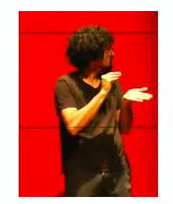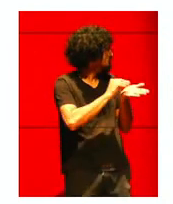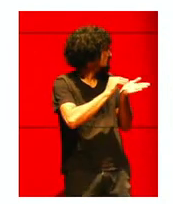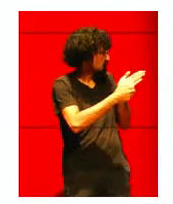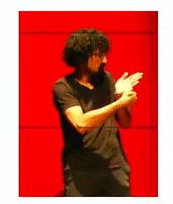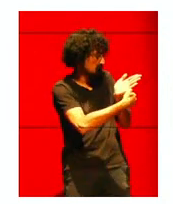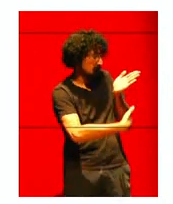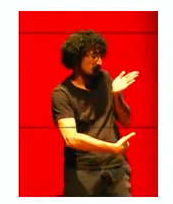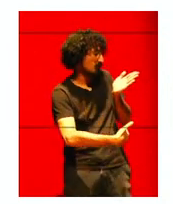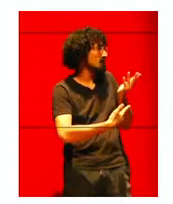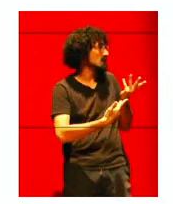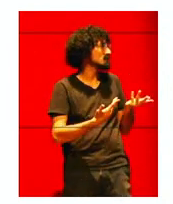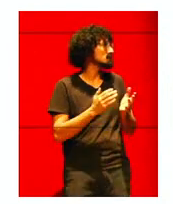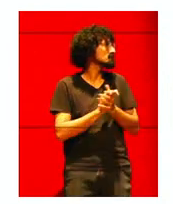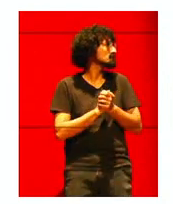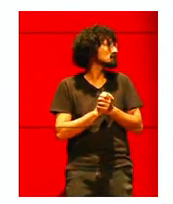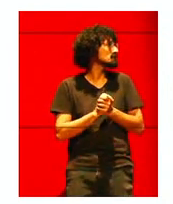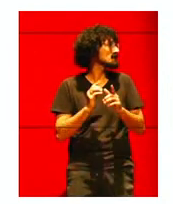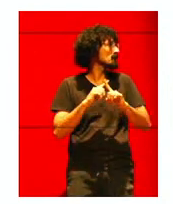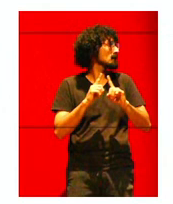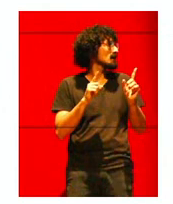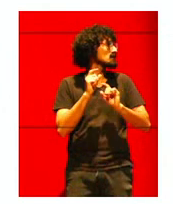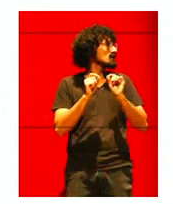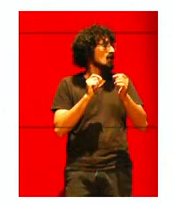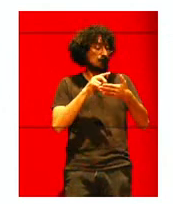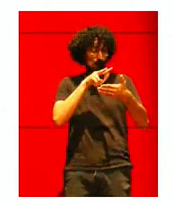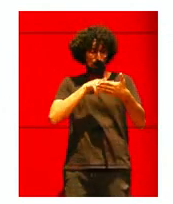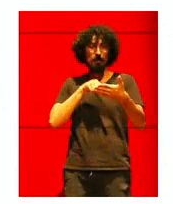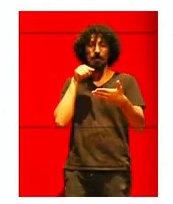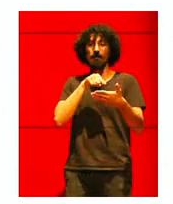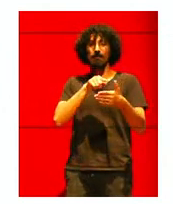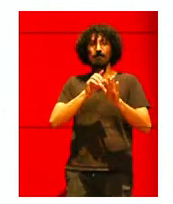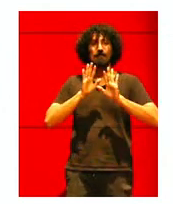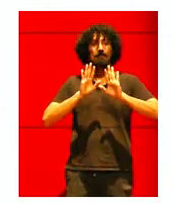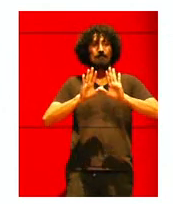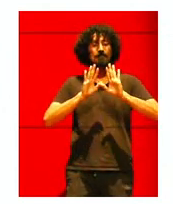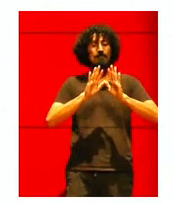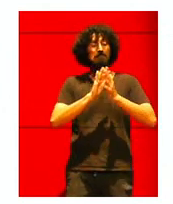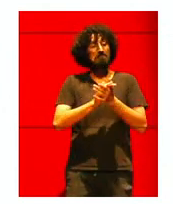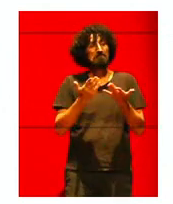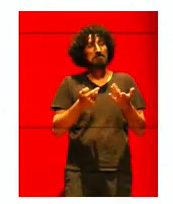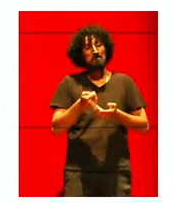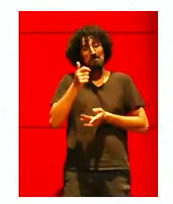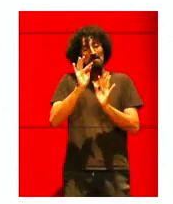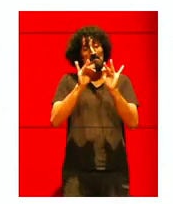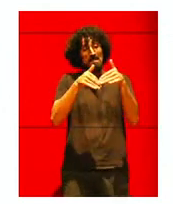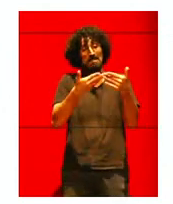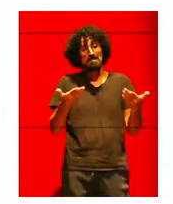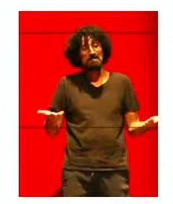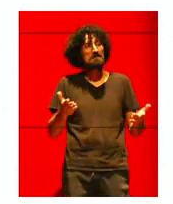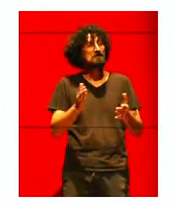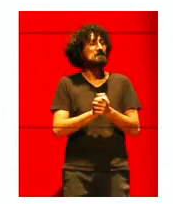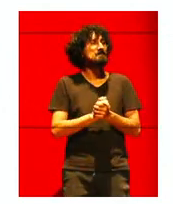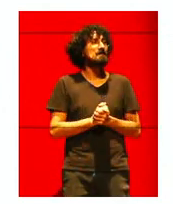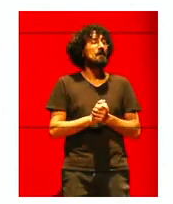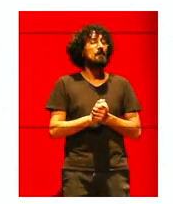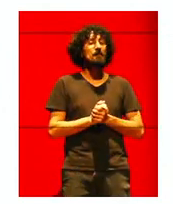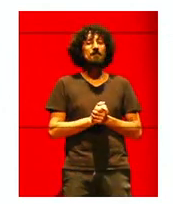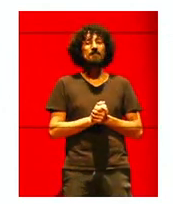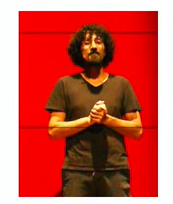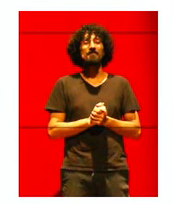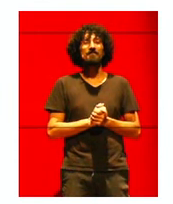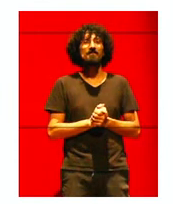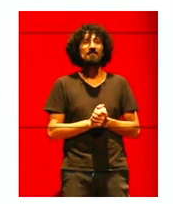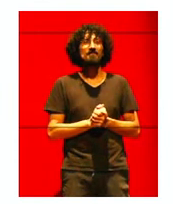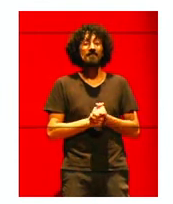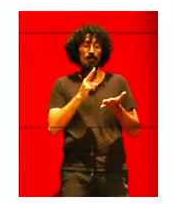Mas eu gostei dessa parte aqui, ó. É. Vai acabar mesmo. Segura aí.